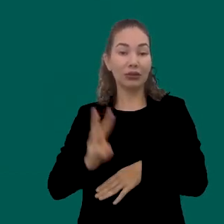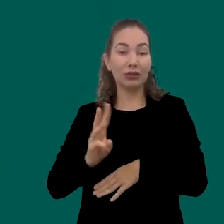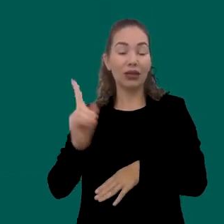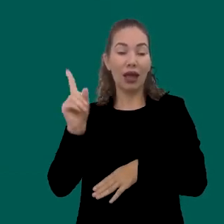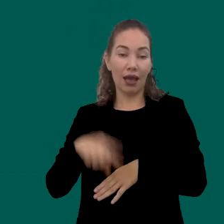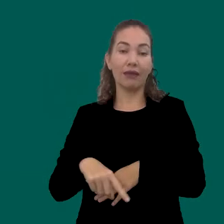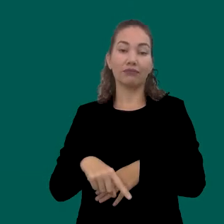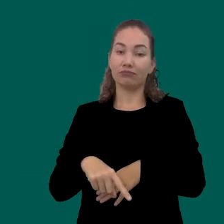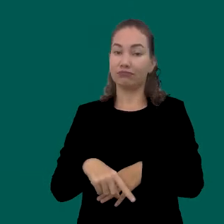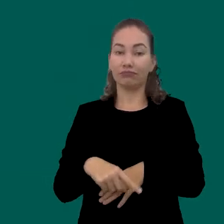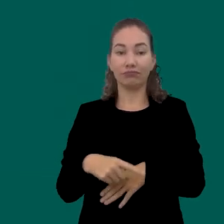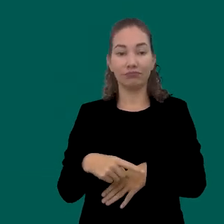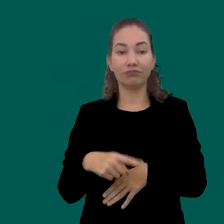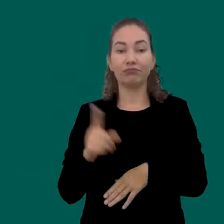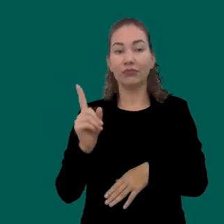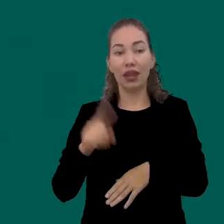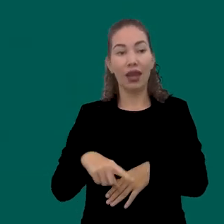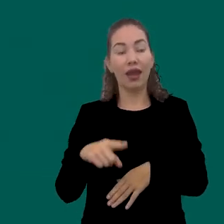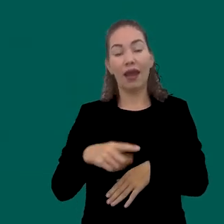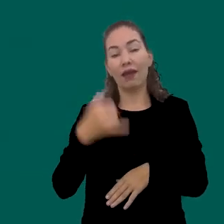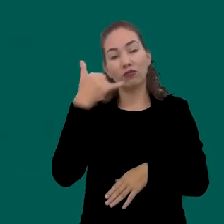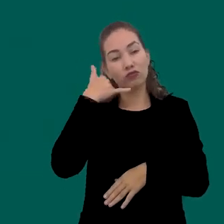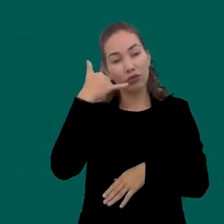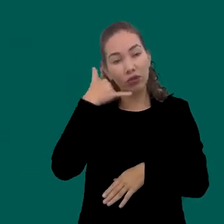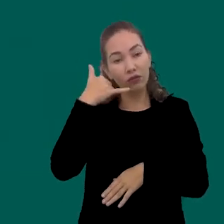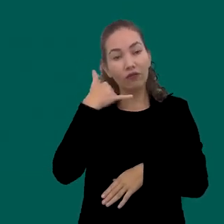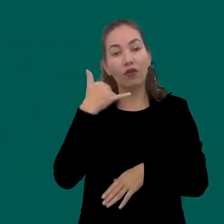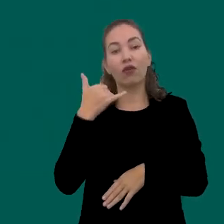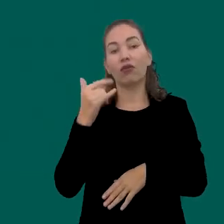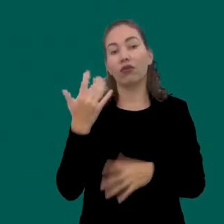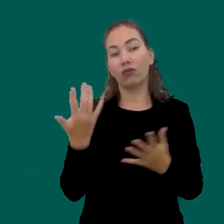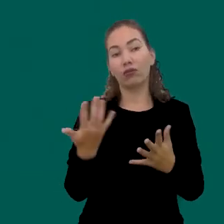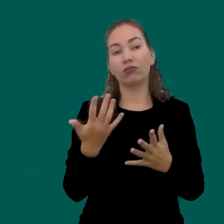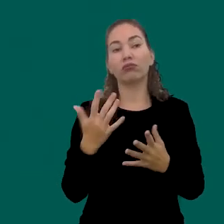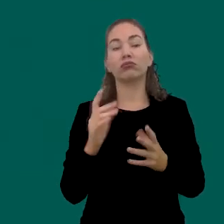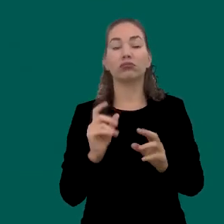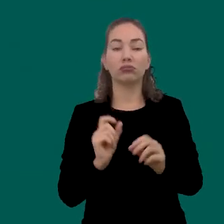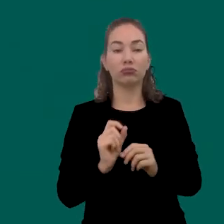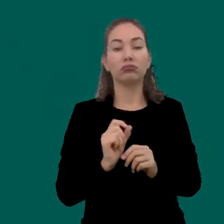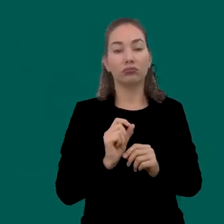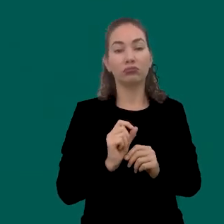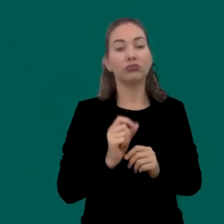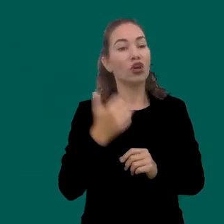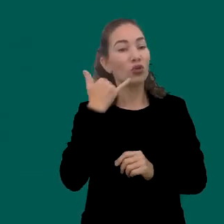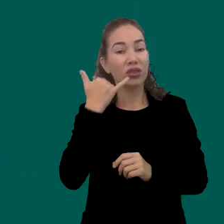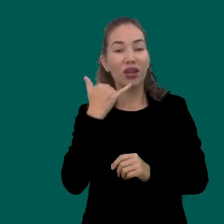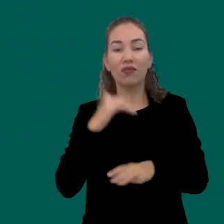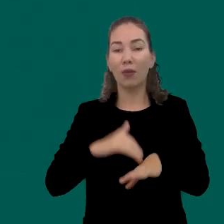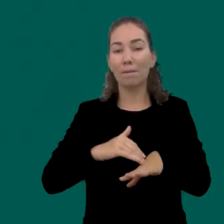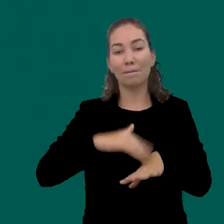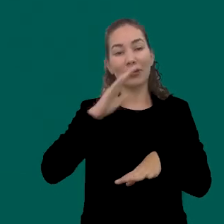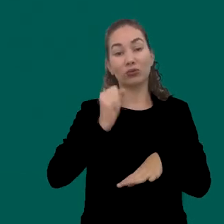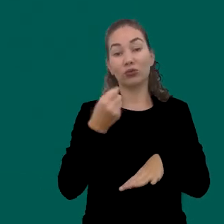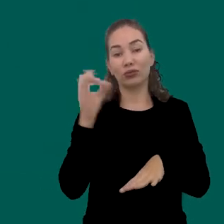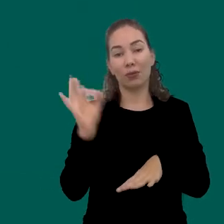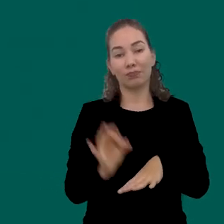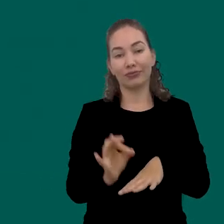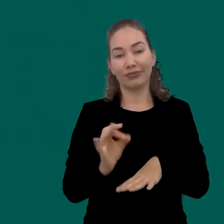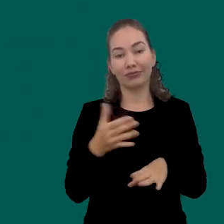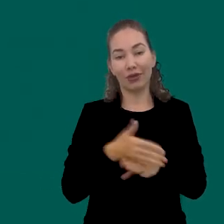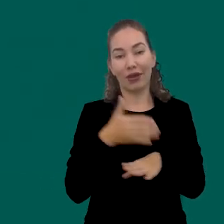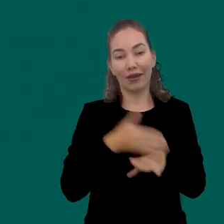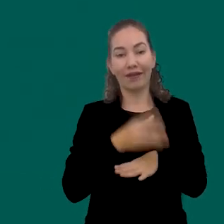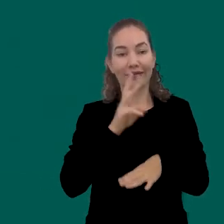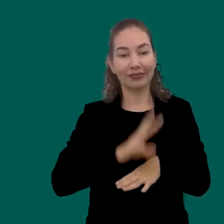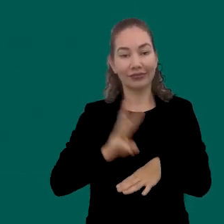mobile. Então, ou seja, no smartphone, tablet é quase insignificante, mas o smartphone representa 80%. Então, ou